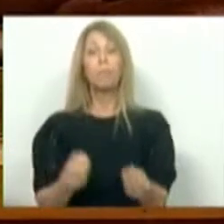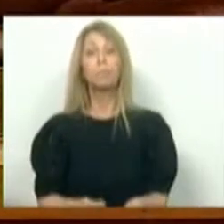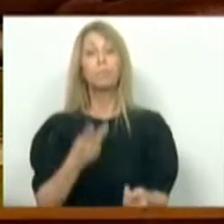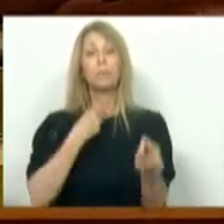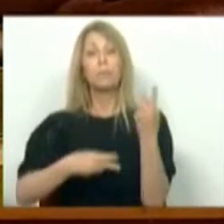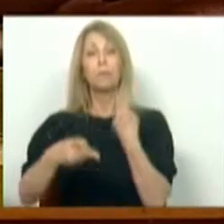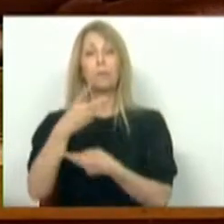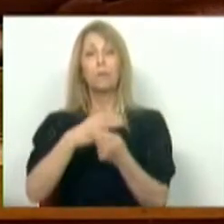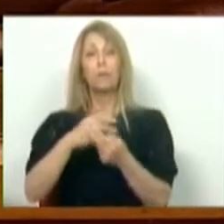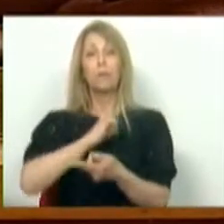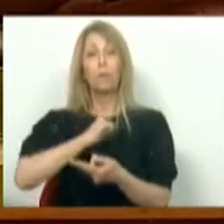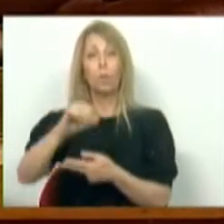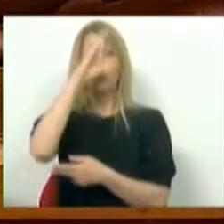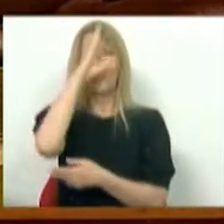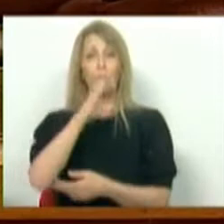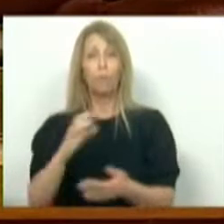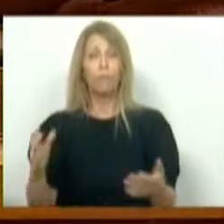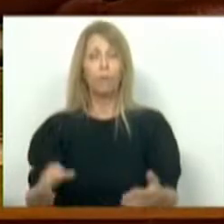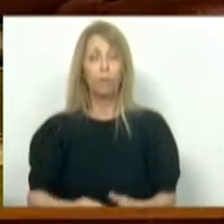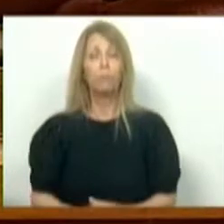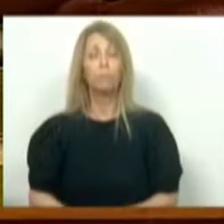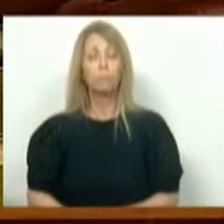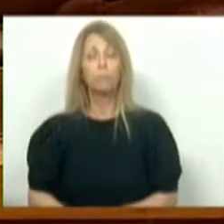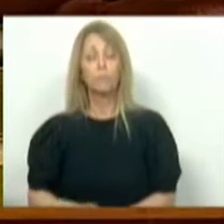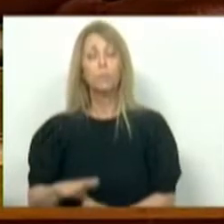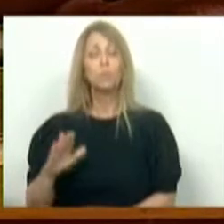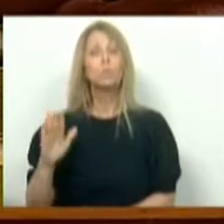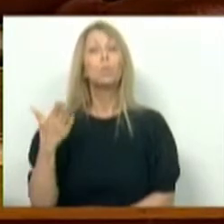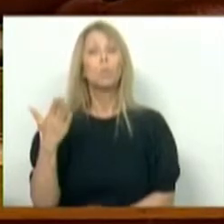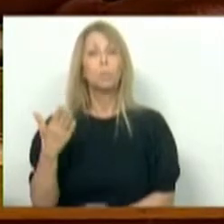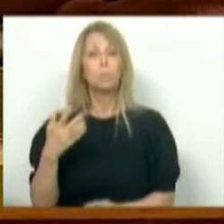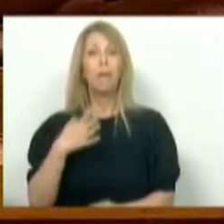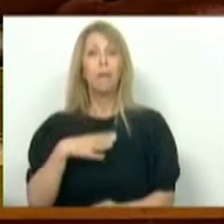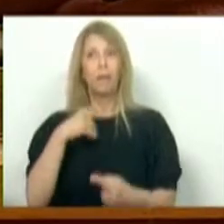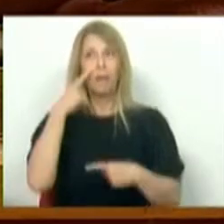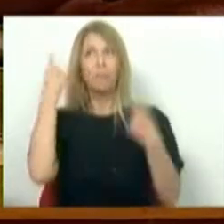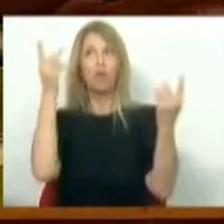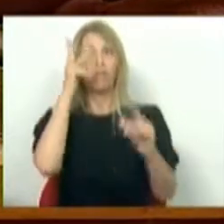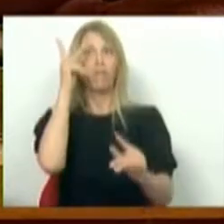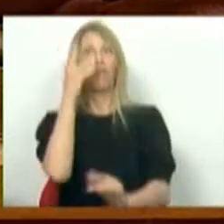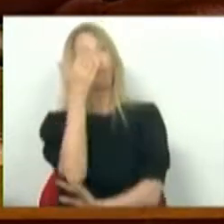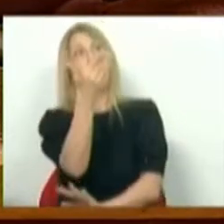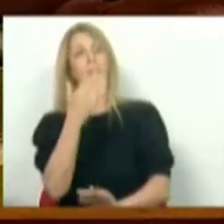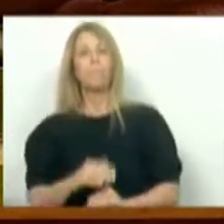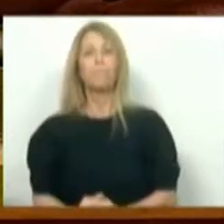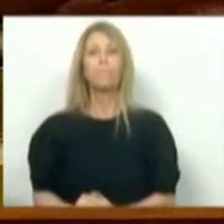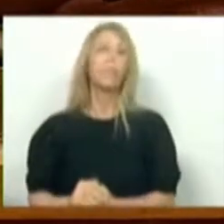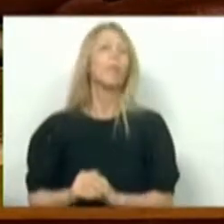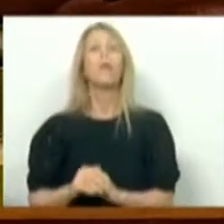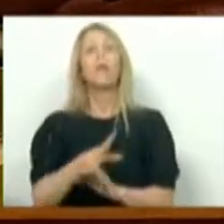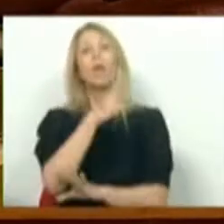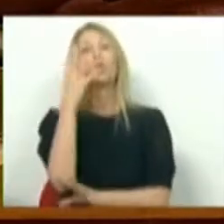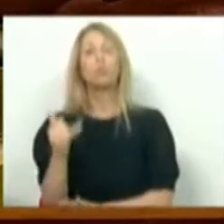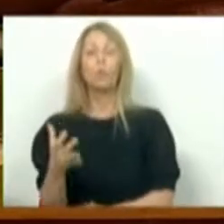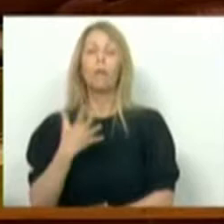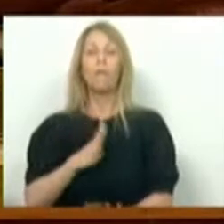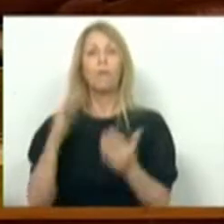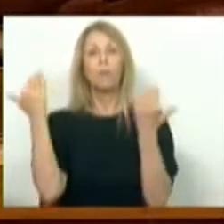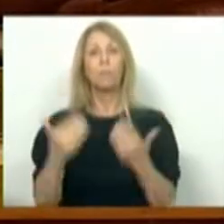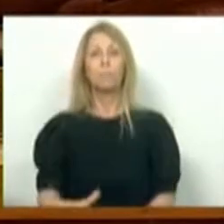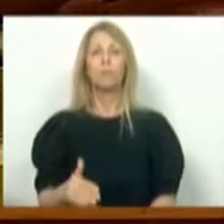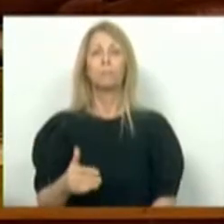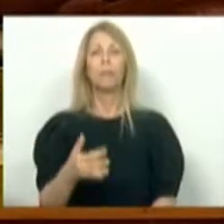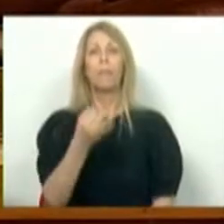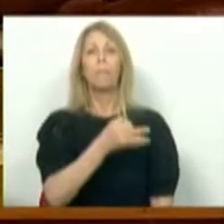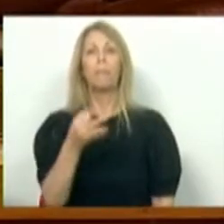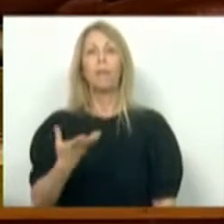de censura, em primeiro lugar para fazer prova de vida, em segundo lugar para condicionar o